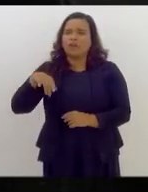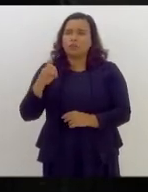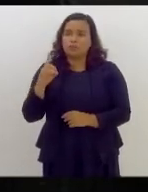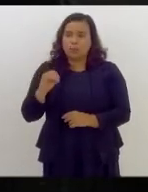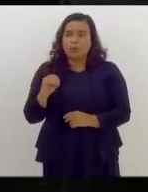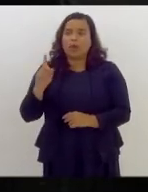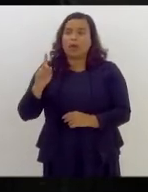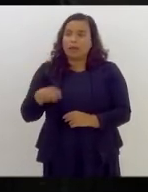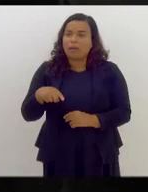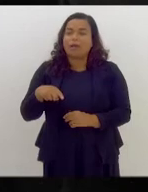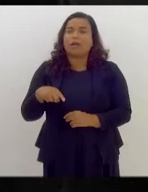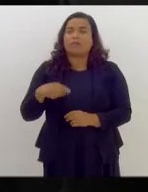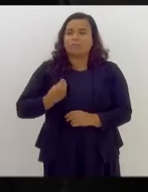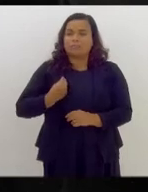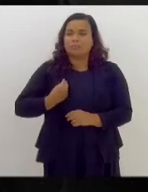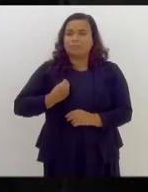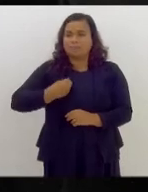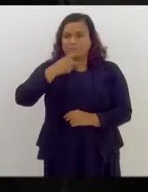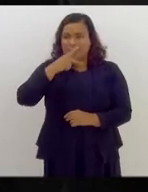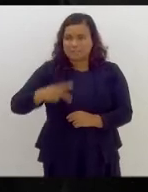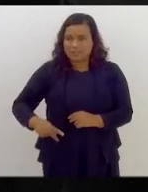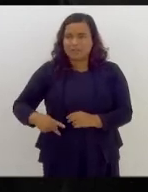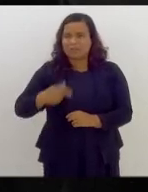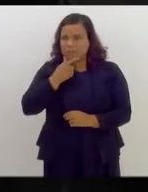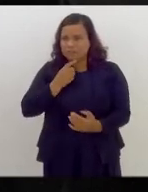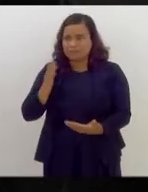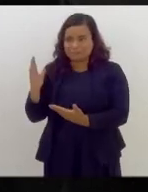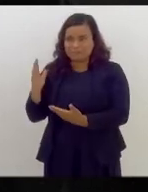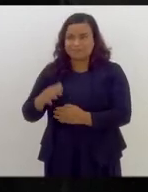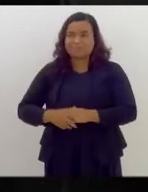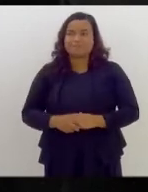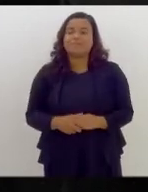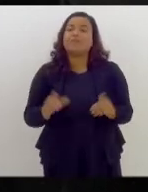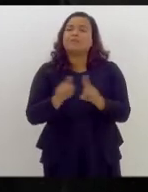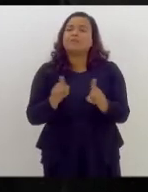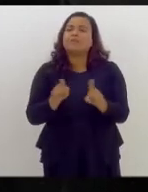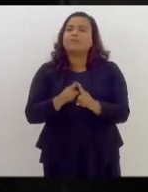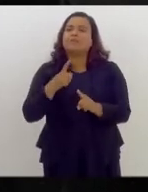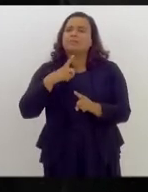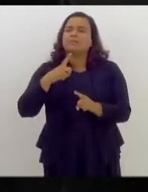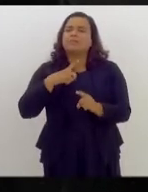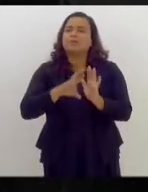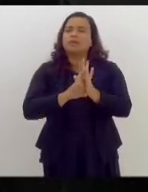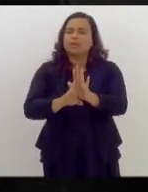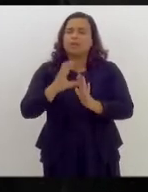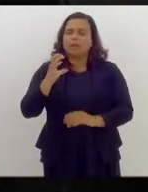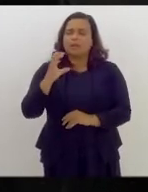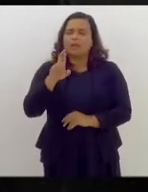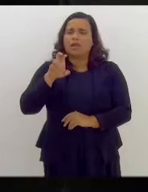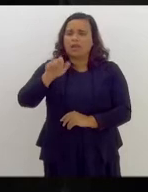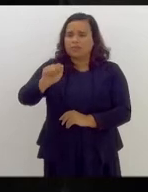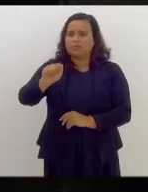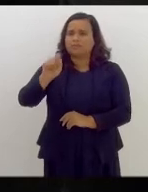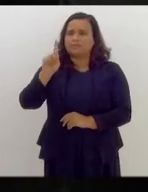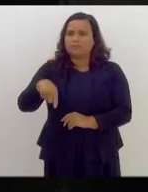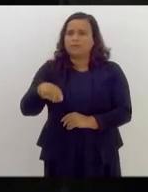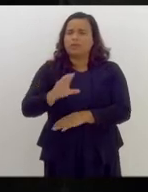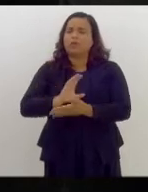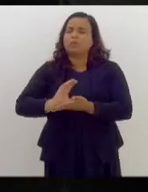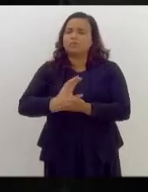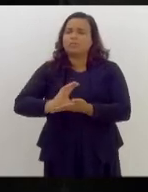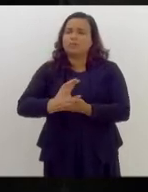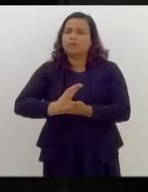do presidente, grão-mestre Jung Ho Kim. Temos aqui representante do CREA, Conselho Regional de